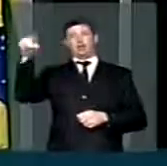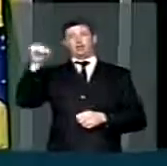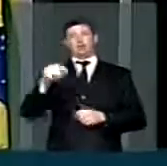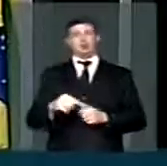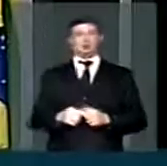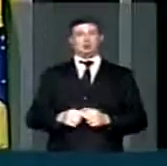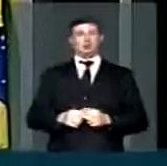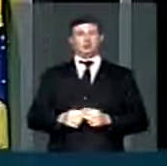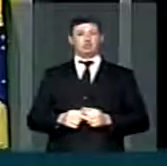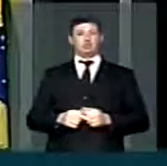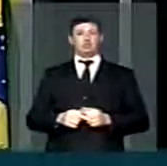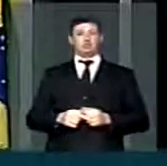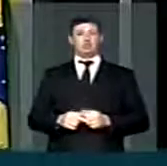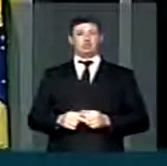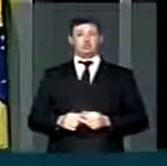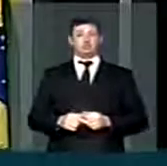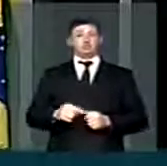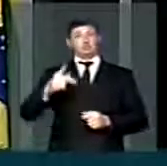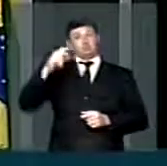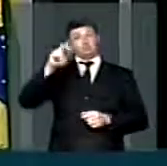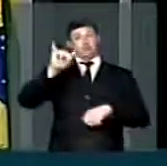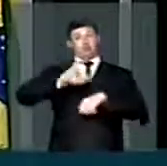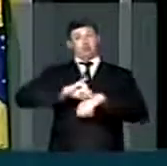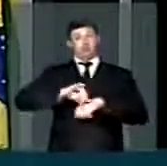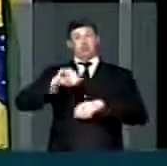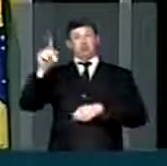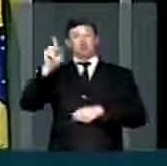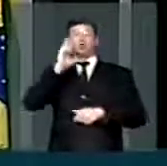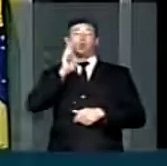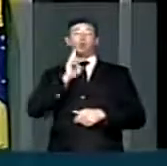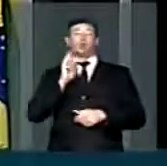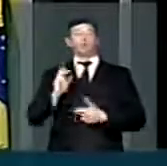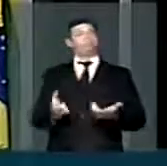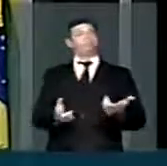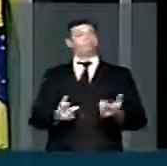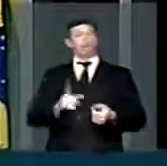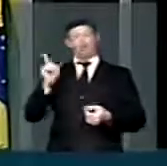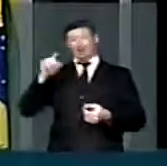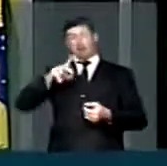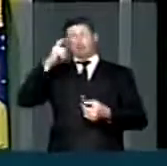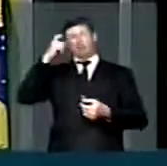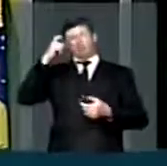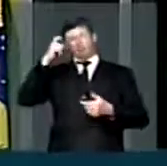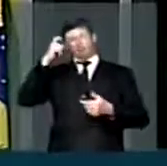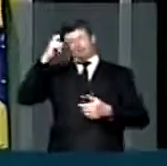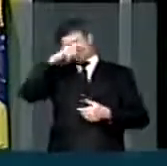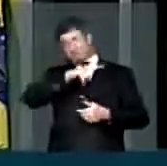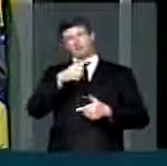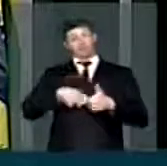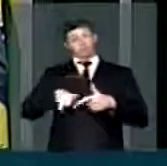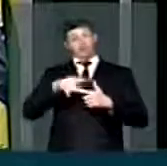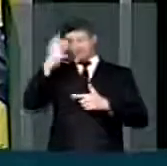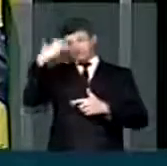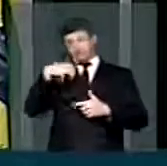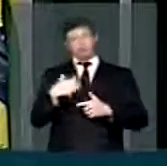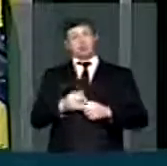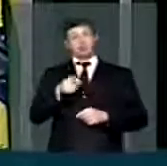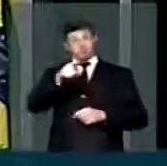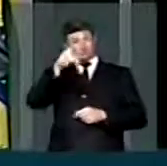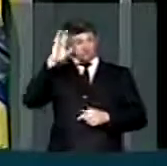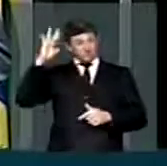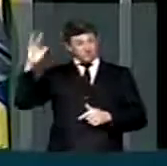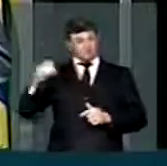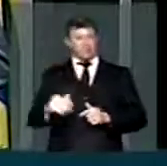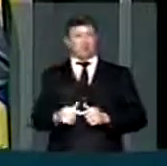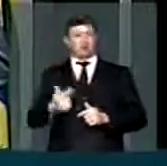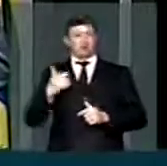do município de Porto Velho, que é a capital do estado. A situação é de calamidade. Para Vossa Excelência ter uma ideia,